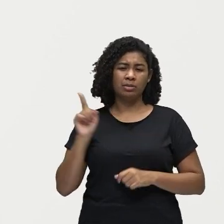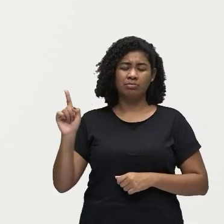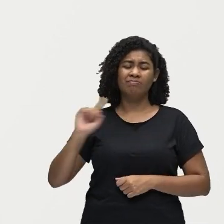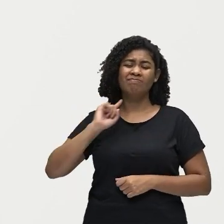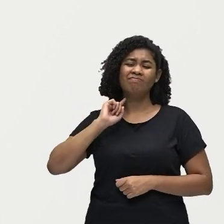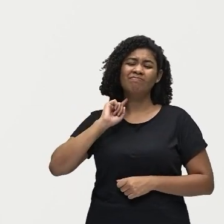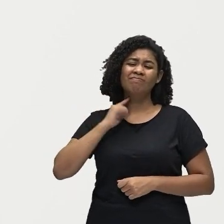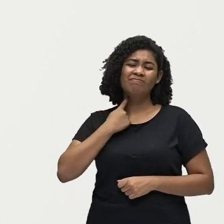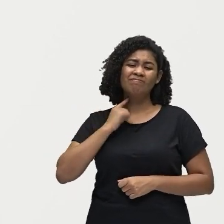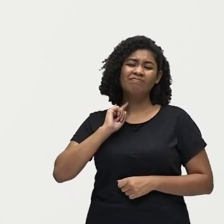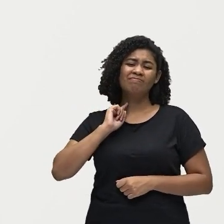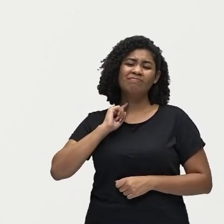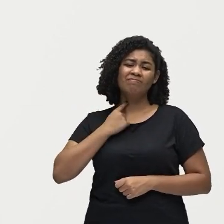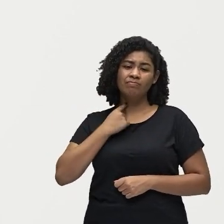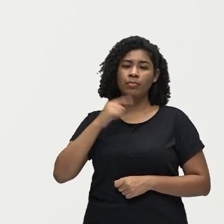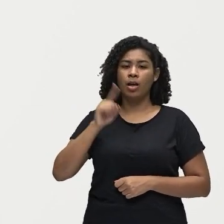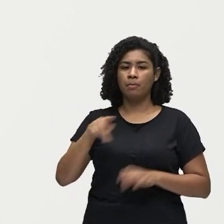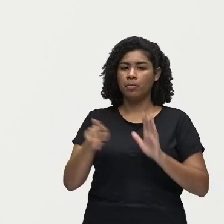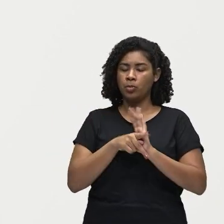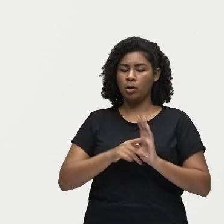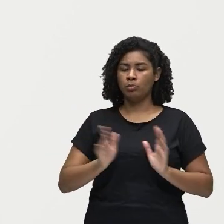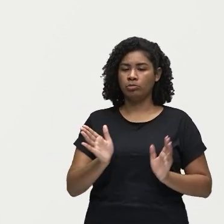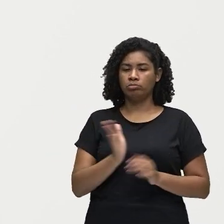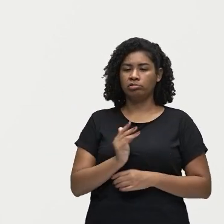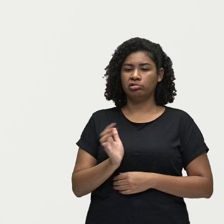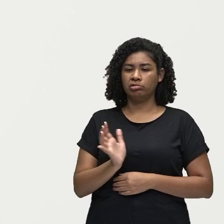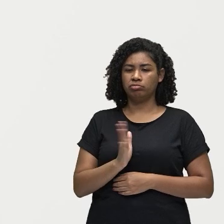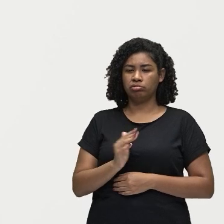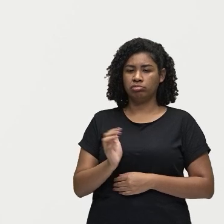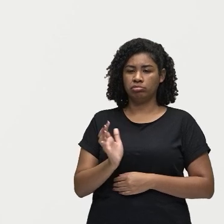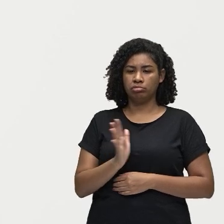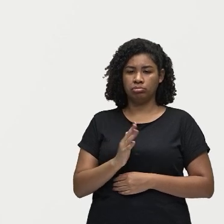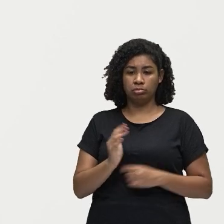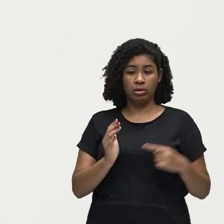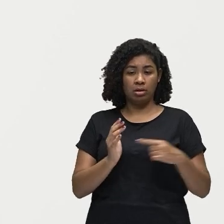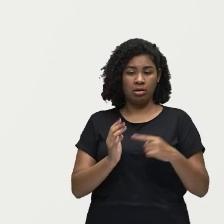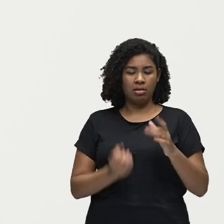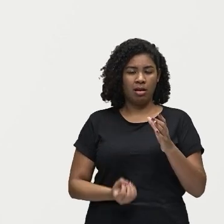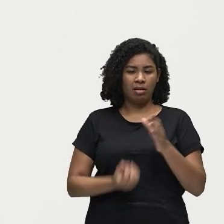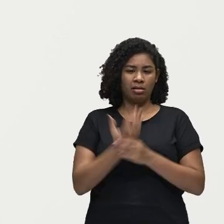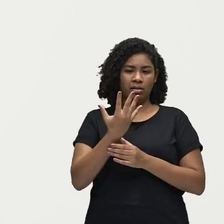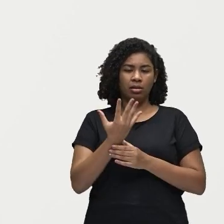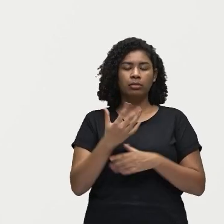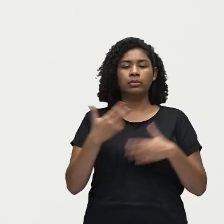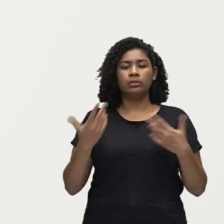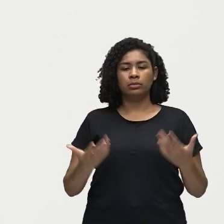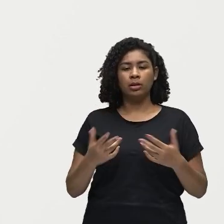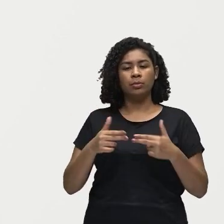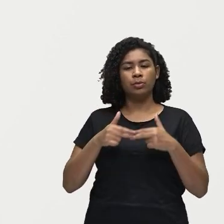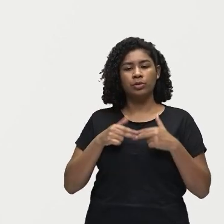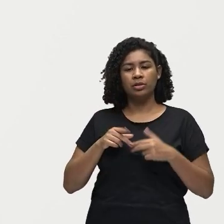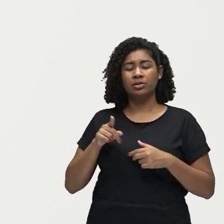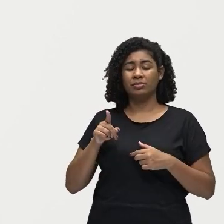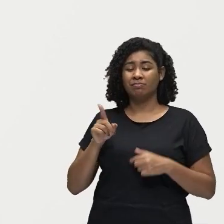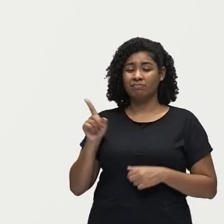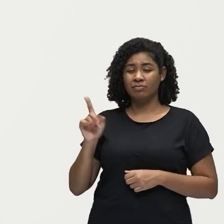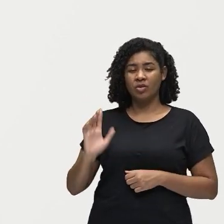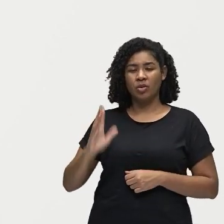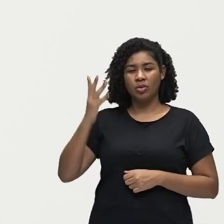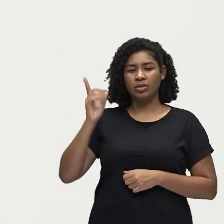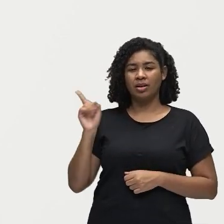toxina pelas algas e um calor excessivo, pode-se ter esse fenômeno chamado